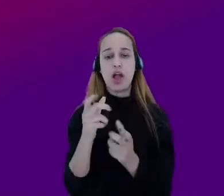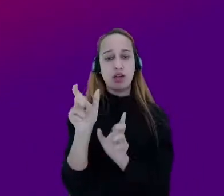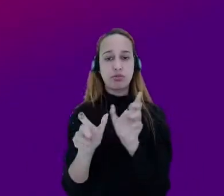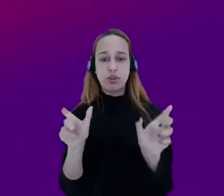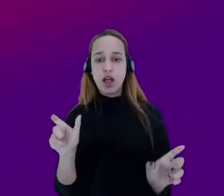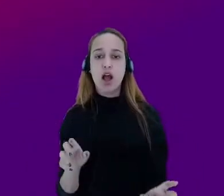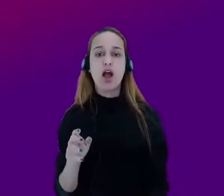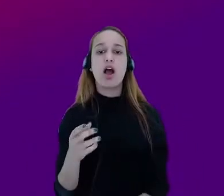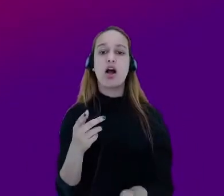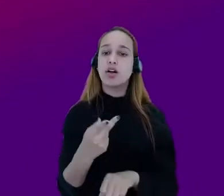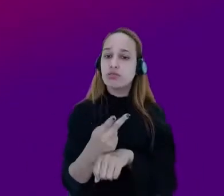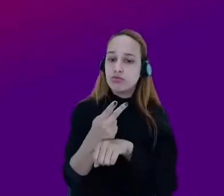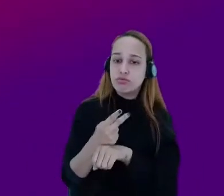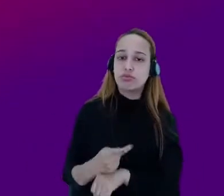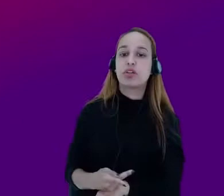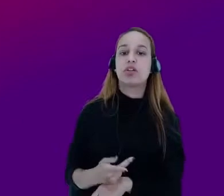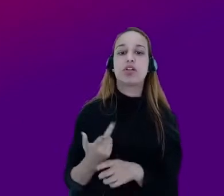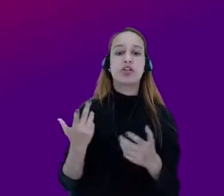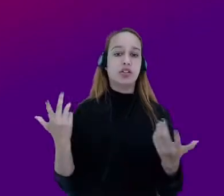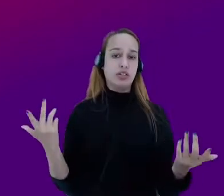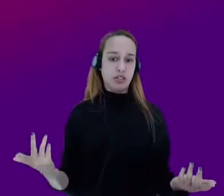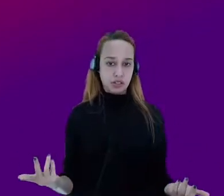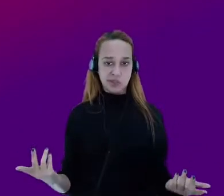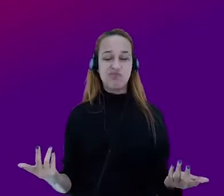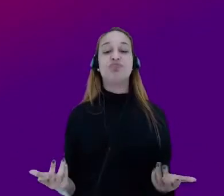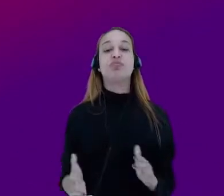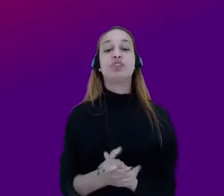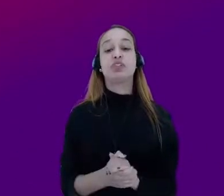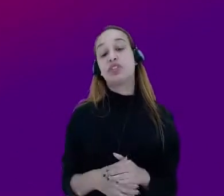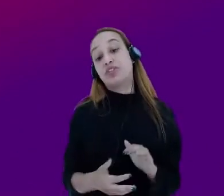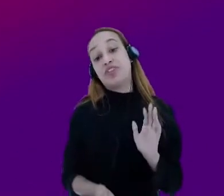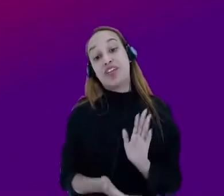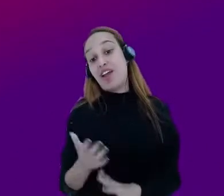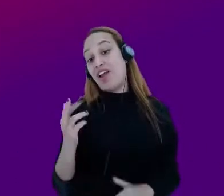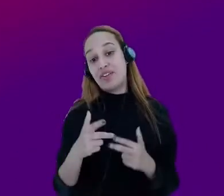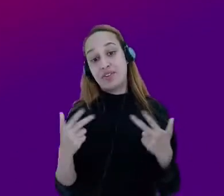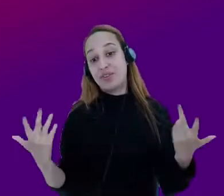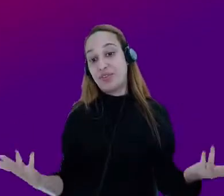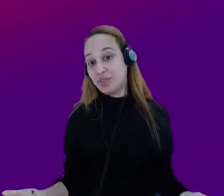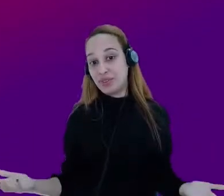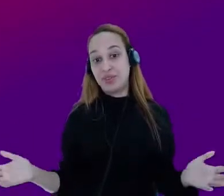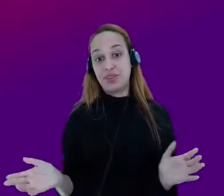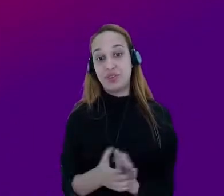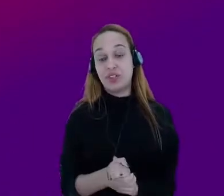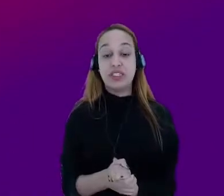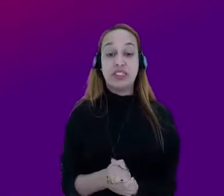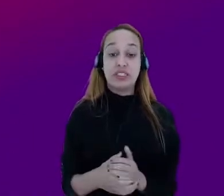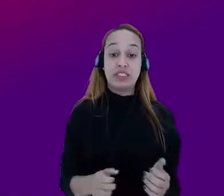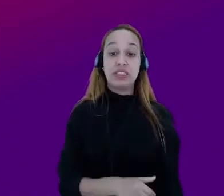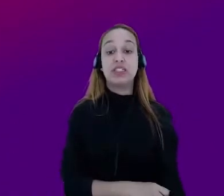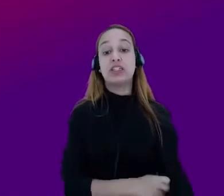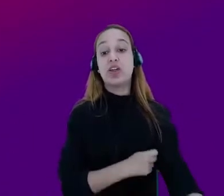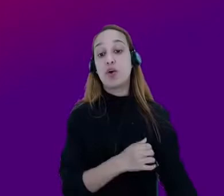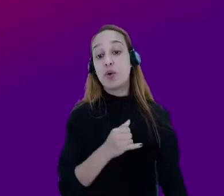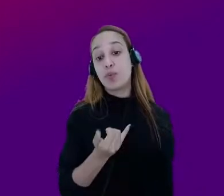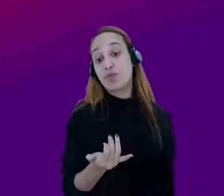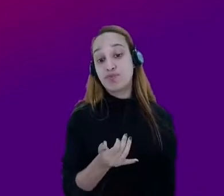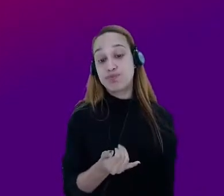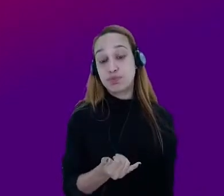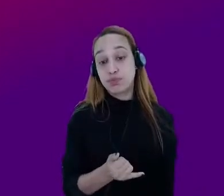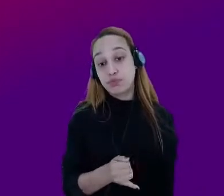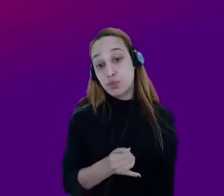com todas aquelas situações de viagem e tudo mais, coisa que a gente não teve oportunidade de fazer esse ano.